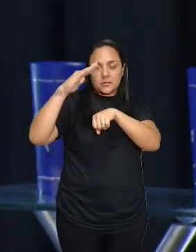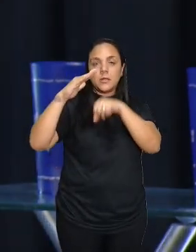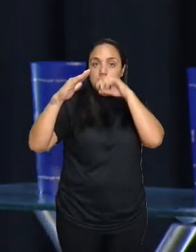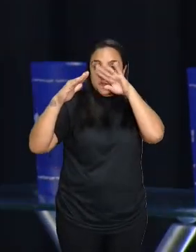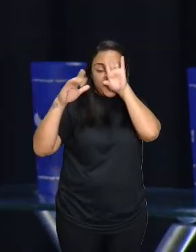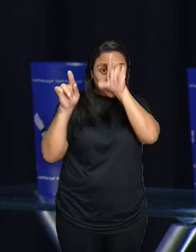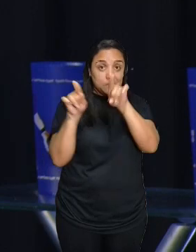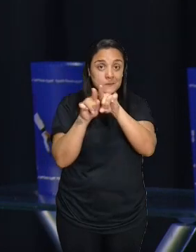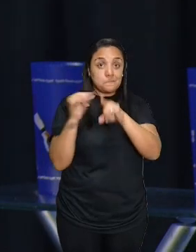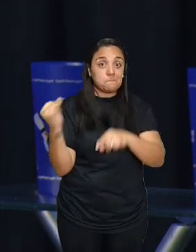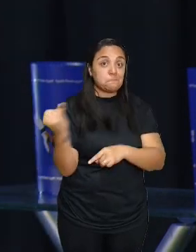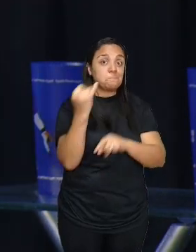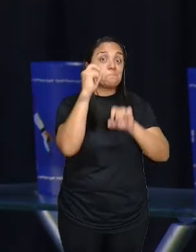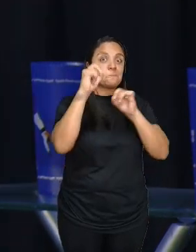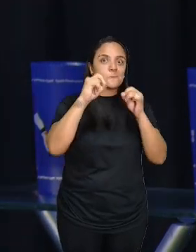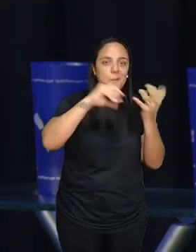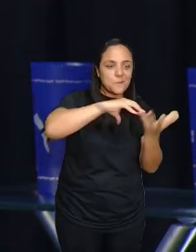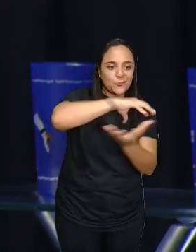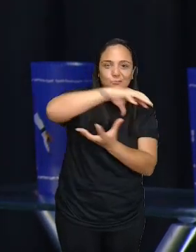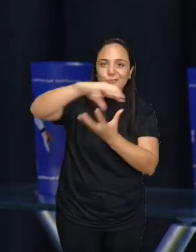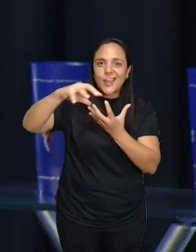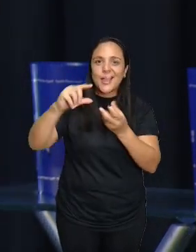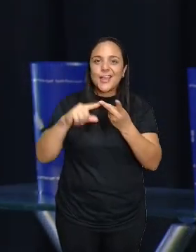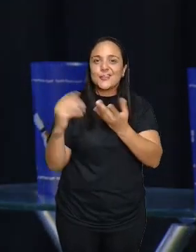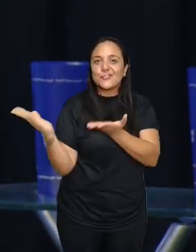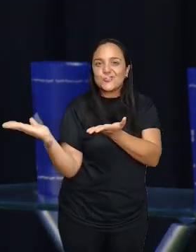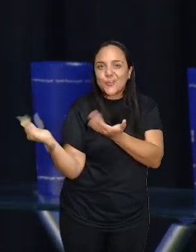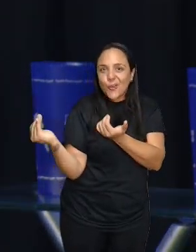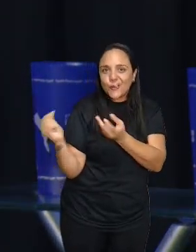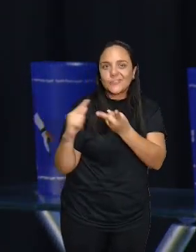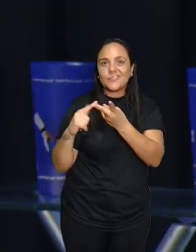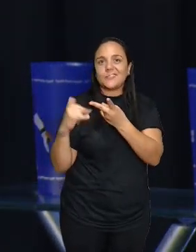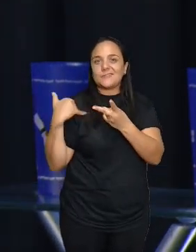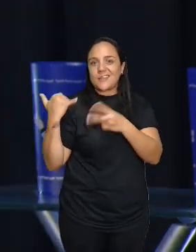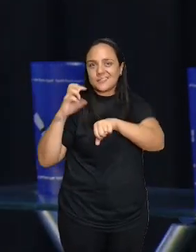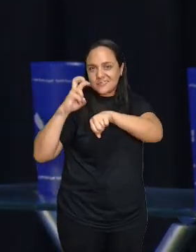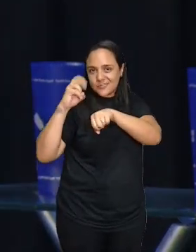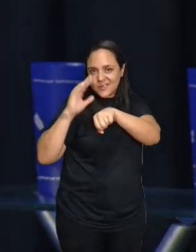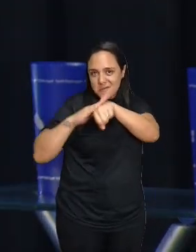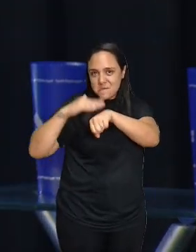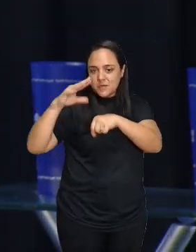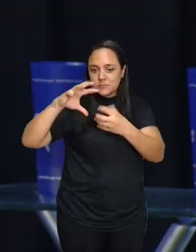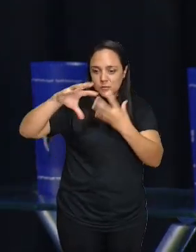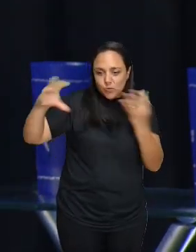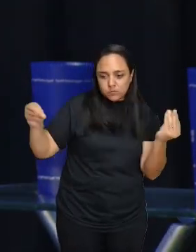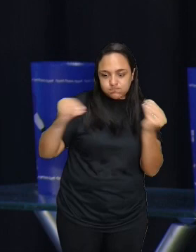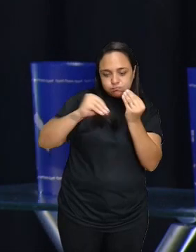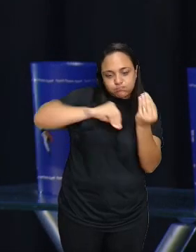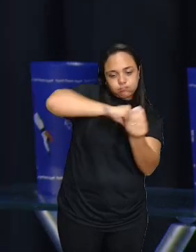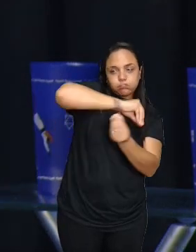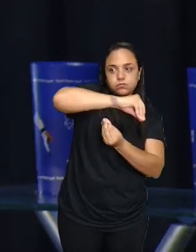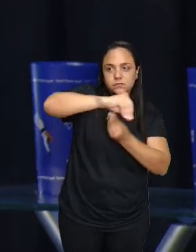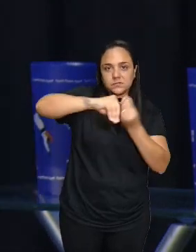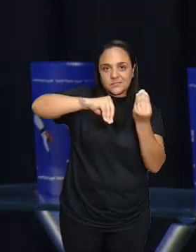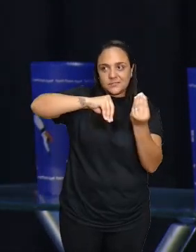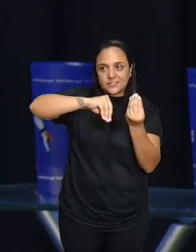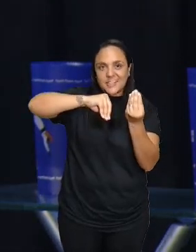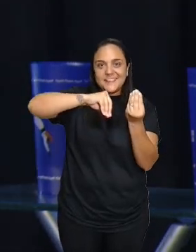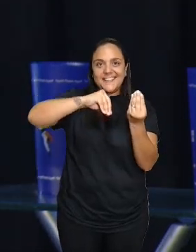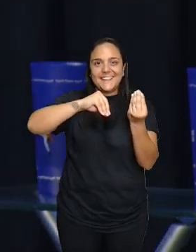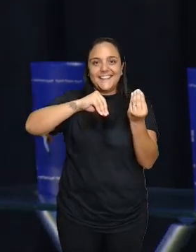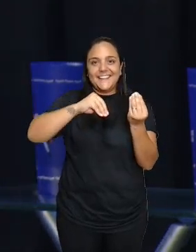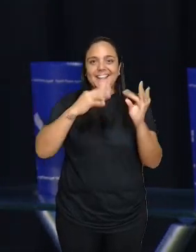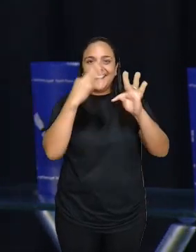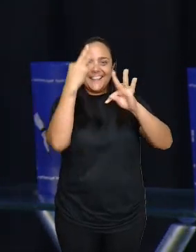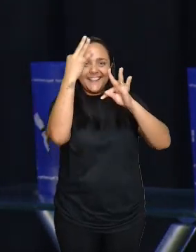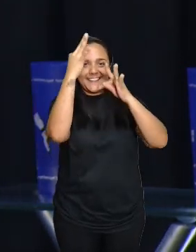importante misturar os 50 mais com os jovens para que tenha ali uma troca, né, mútua de tecnologia e